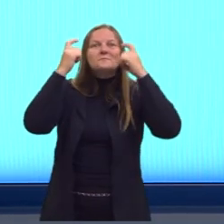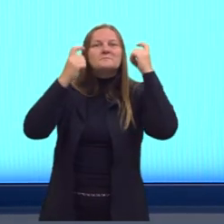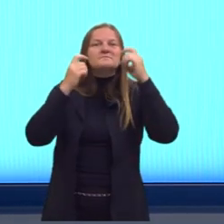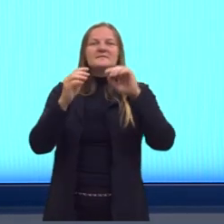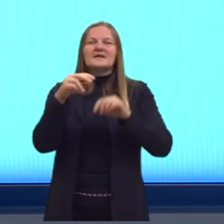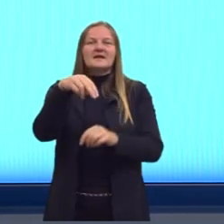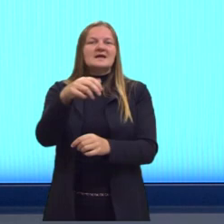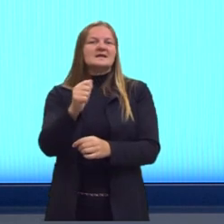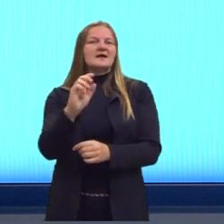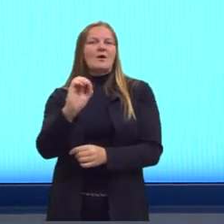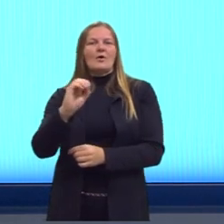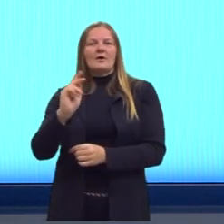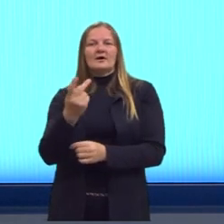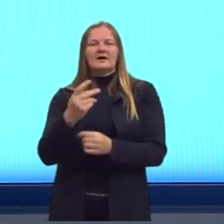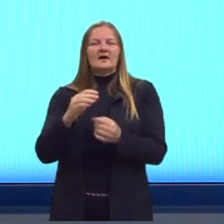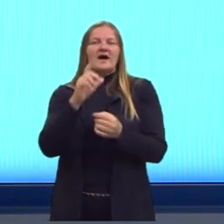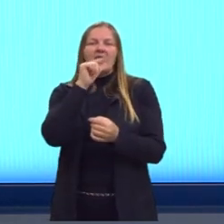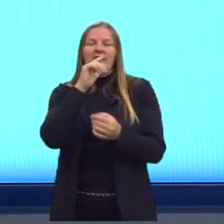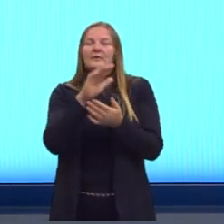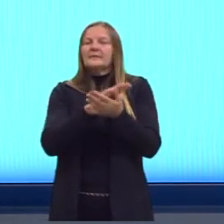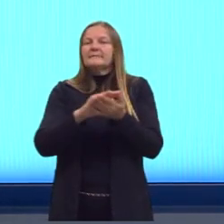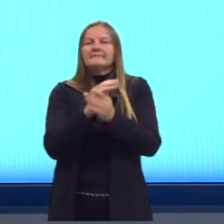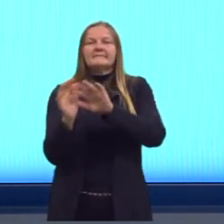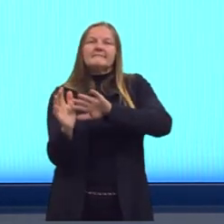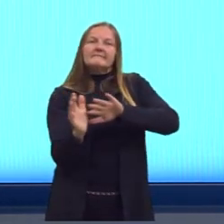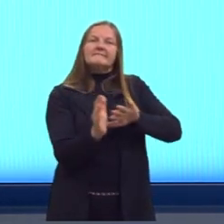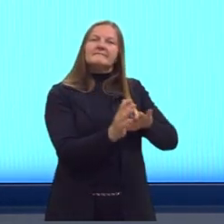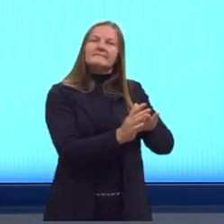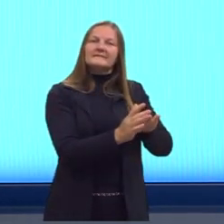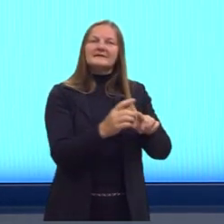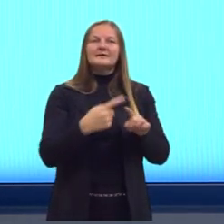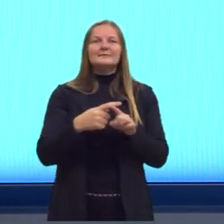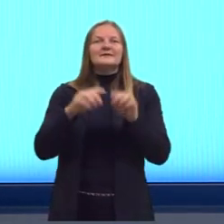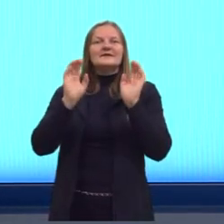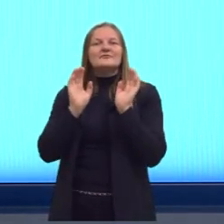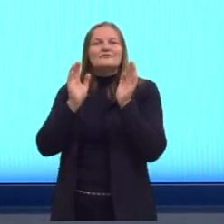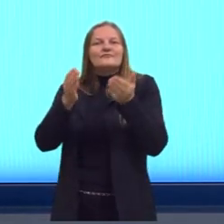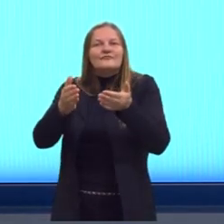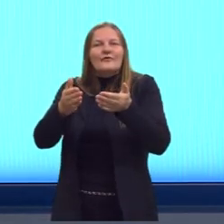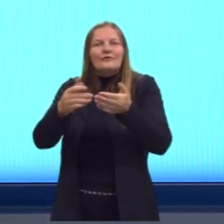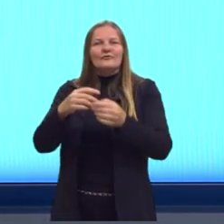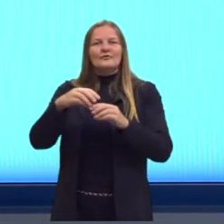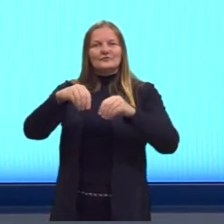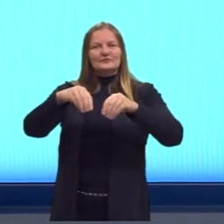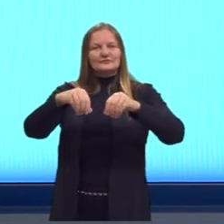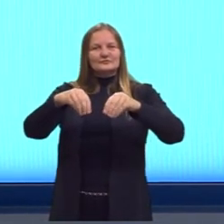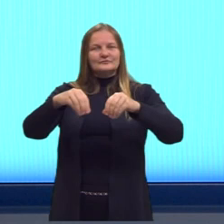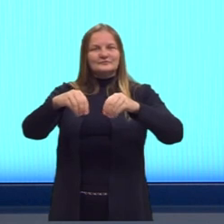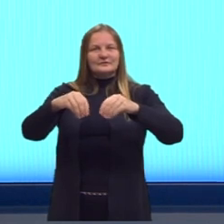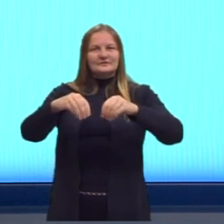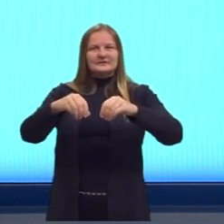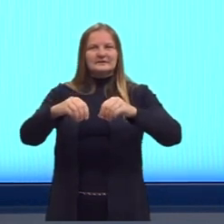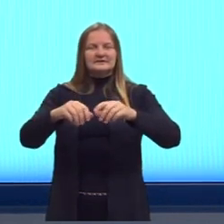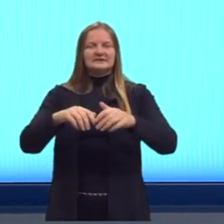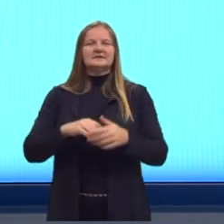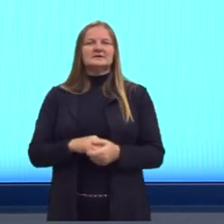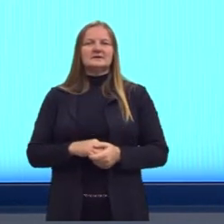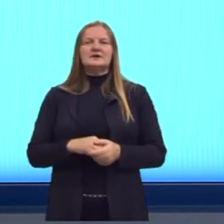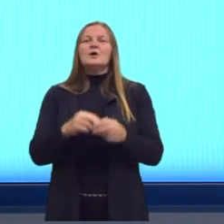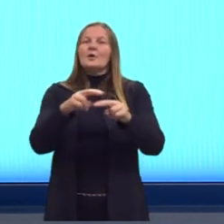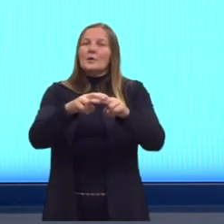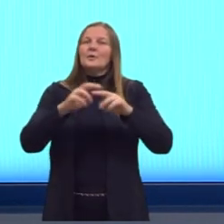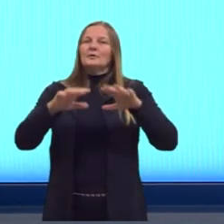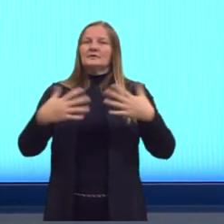com nh e com a água porque tá pedindo tá falando somente dessas duas substâncias Então